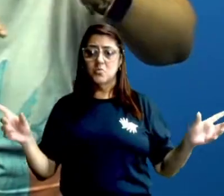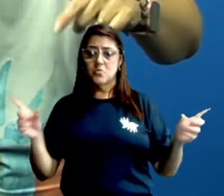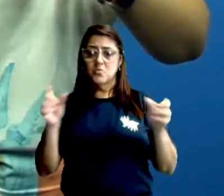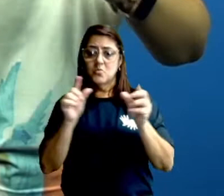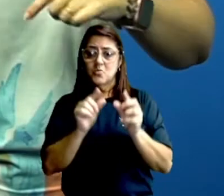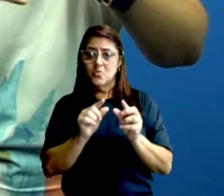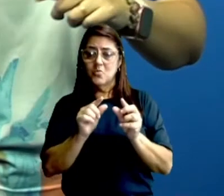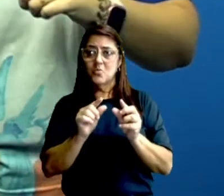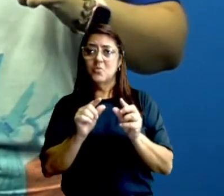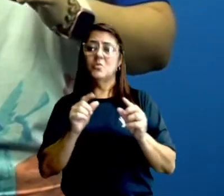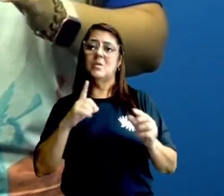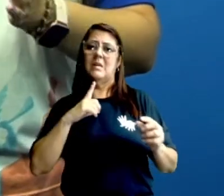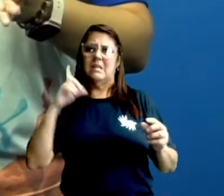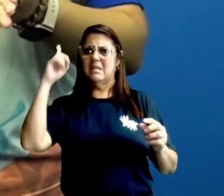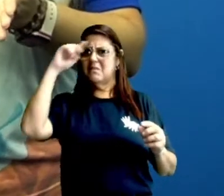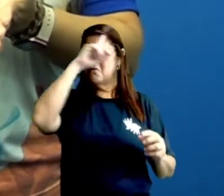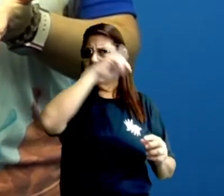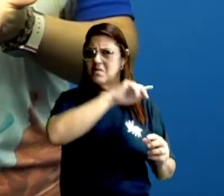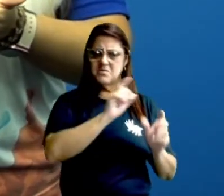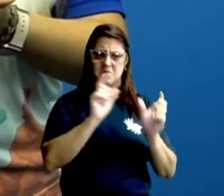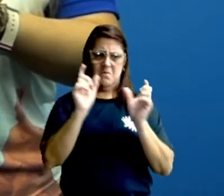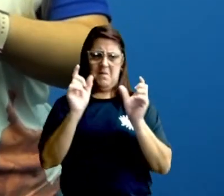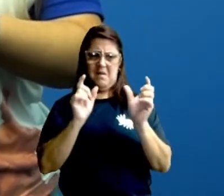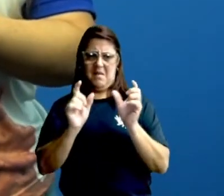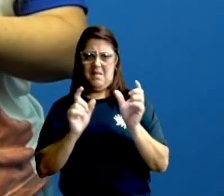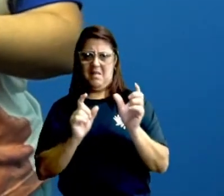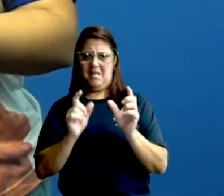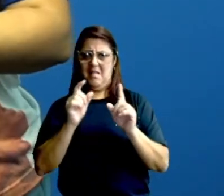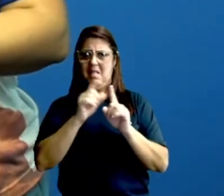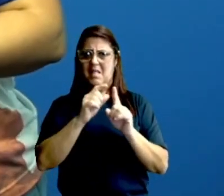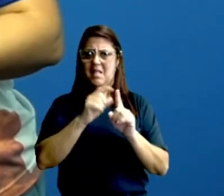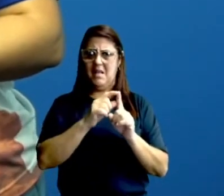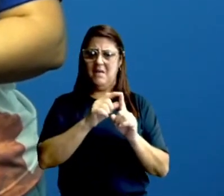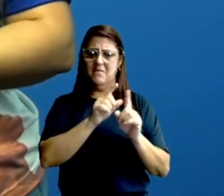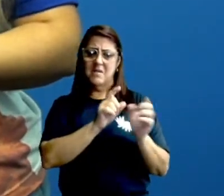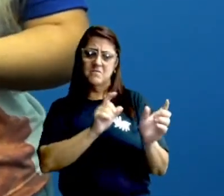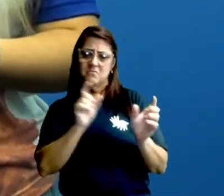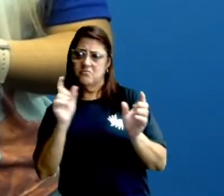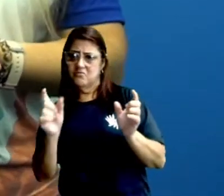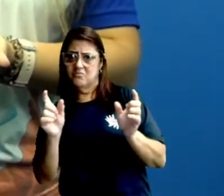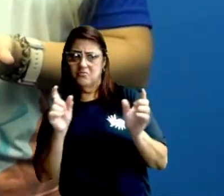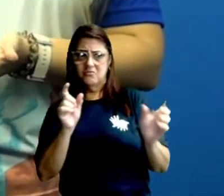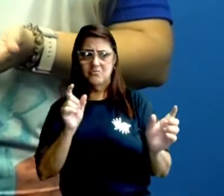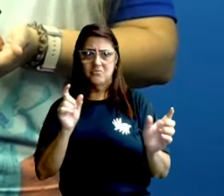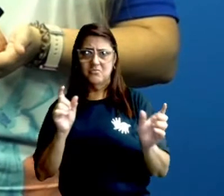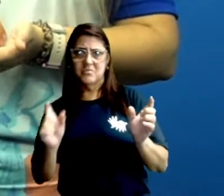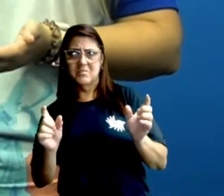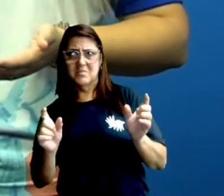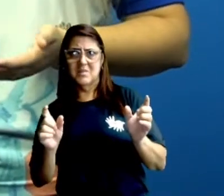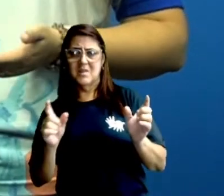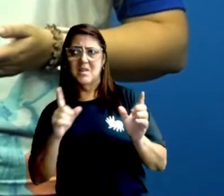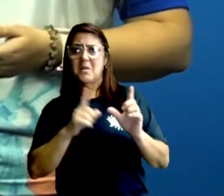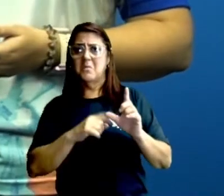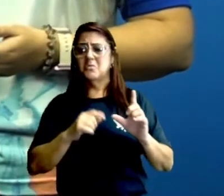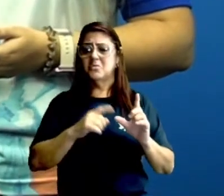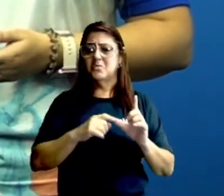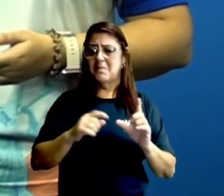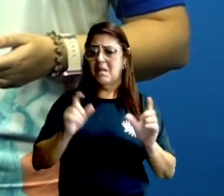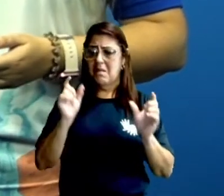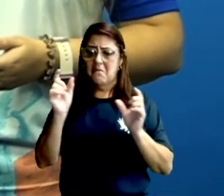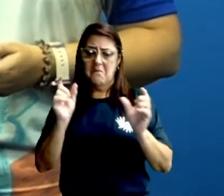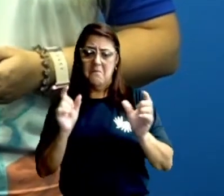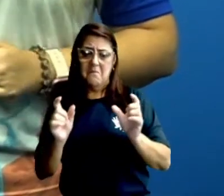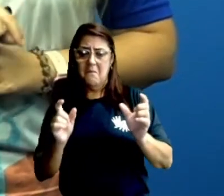a gente perceber que está difícil de ler porque possui um mesmo sonzinho, uma mesma sílaba ou um mesmo